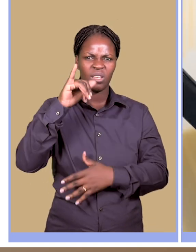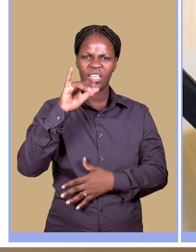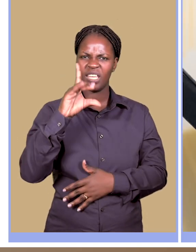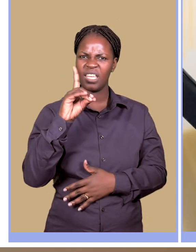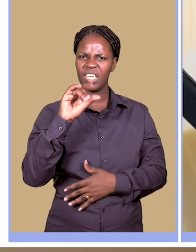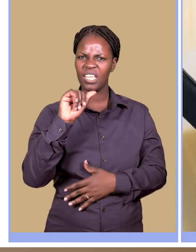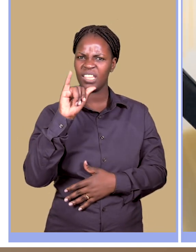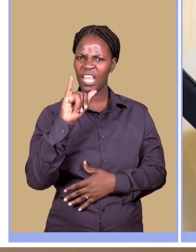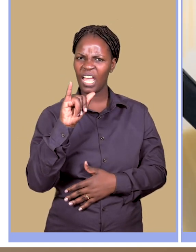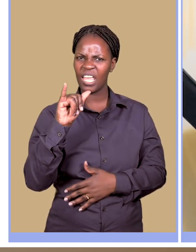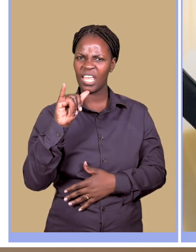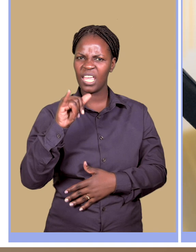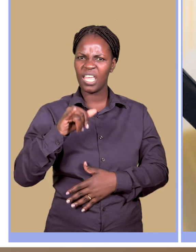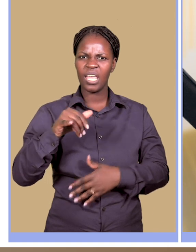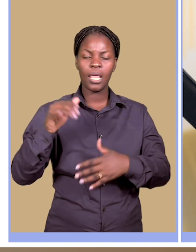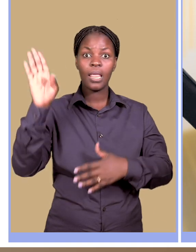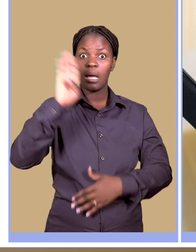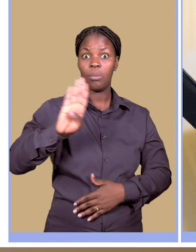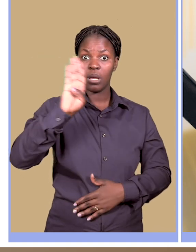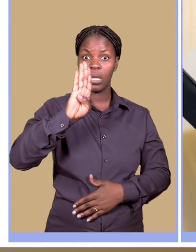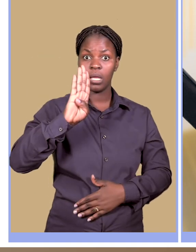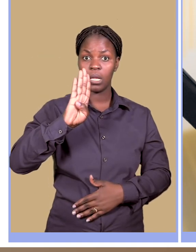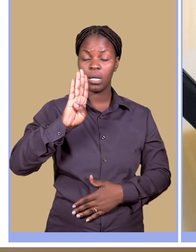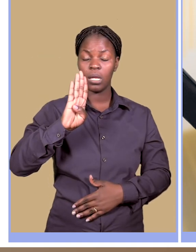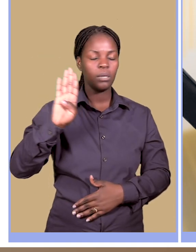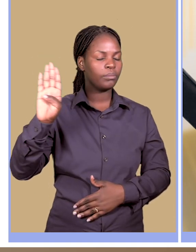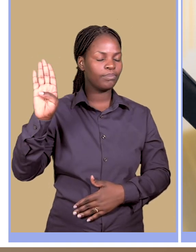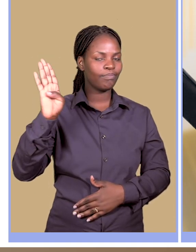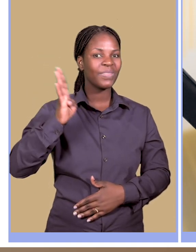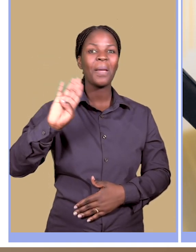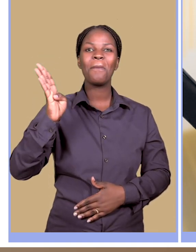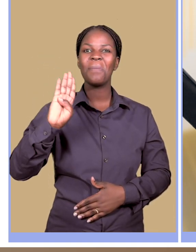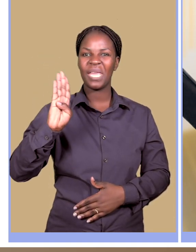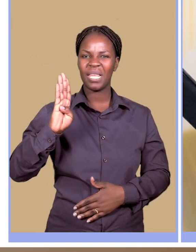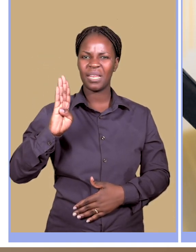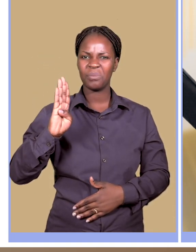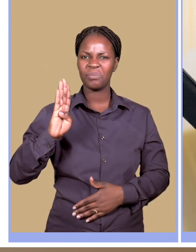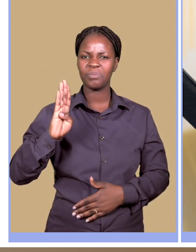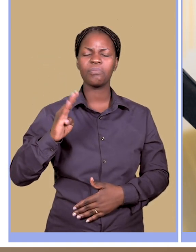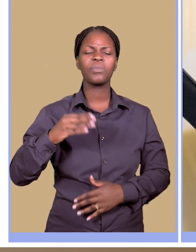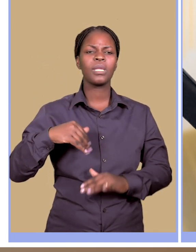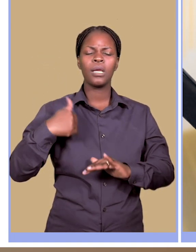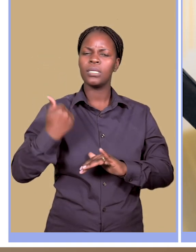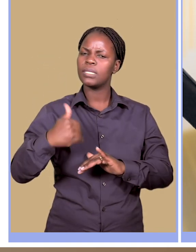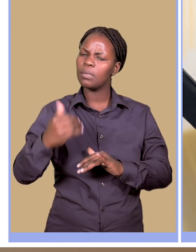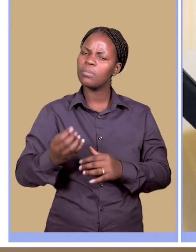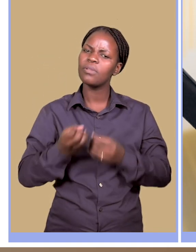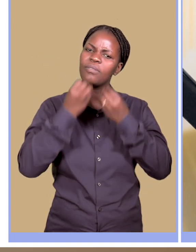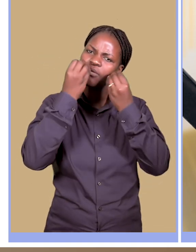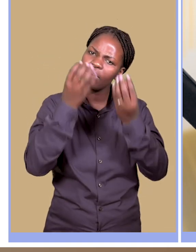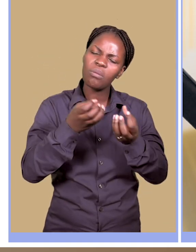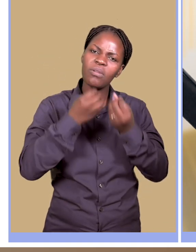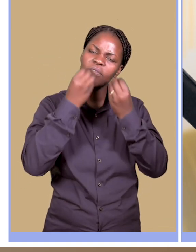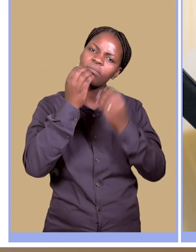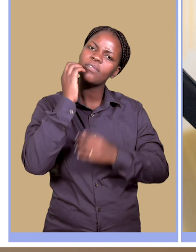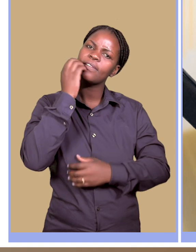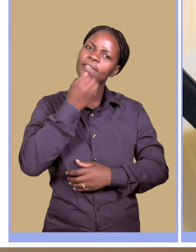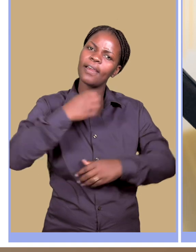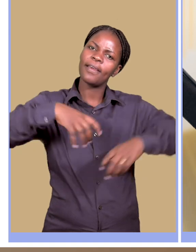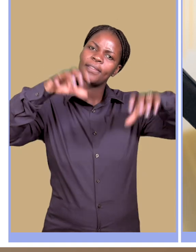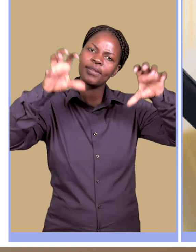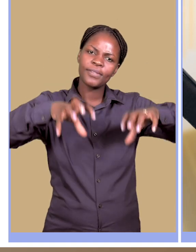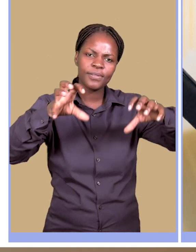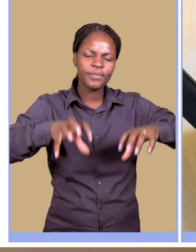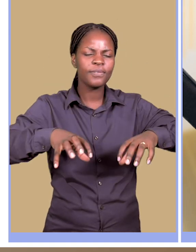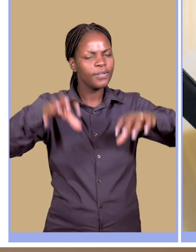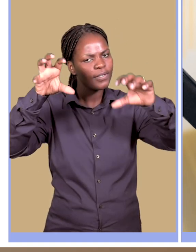ciclone, portanto, Idai, na Beira. Houve muita informação sobre a aproximação do ciclone, até dados de